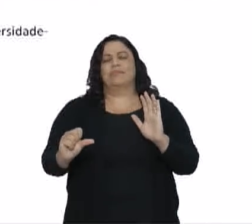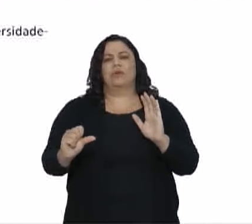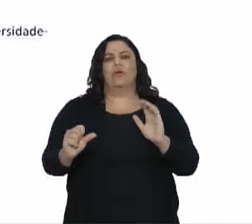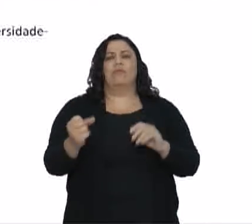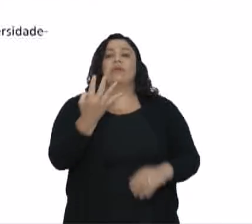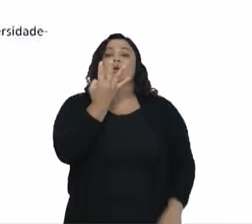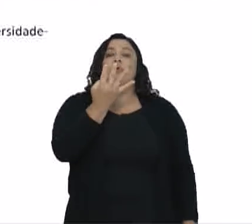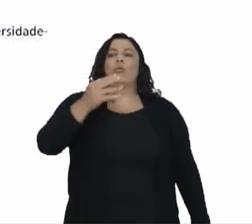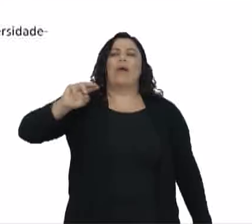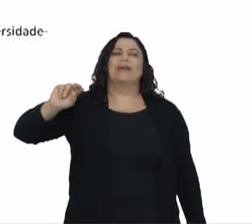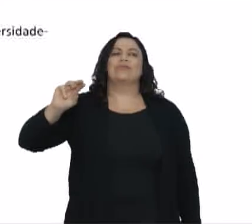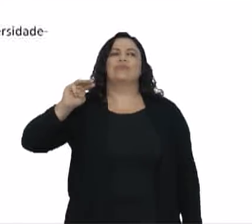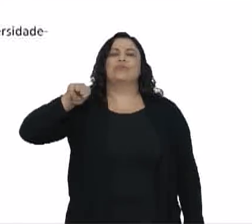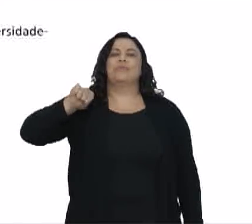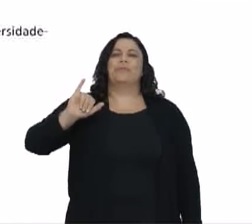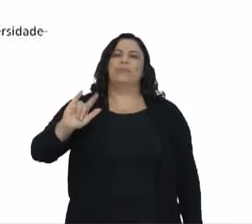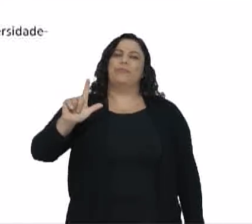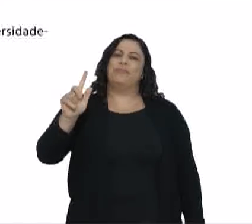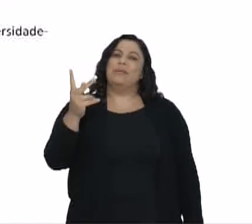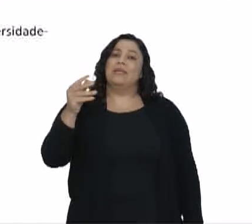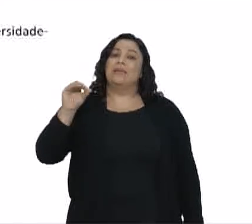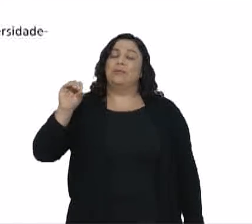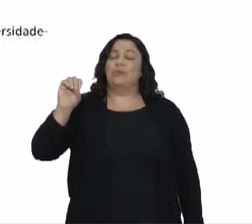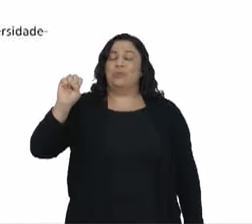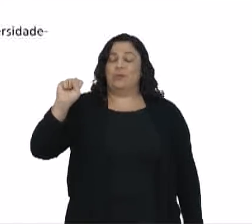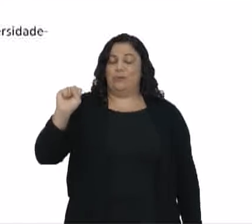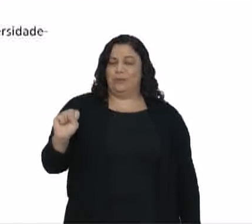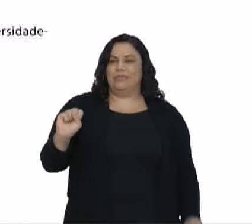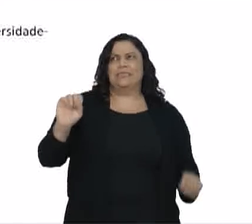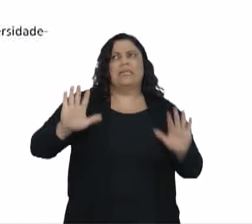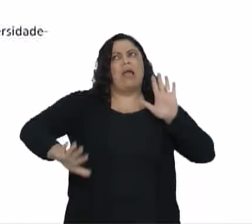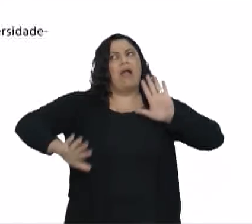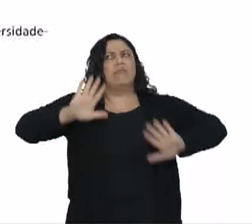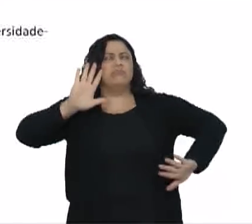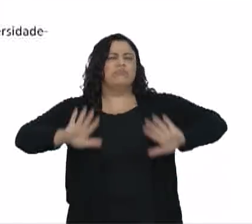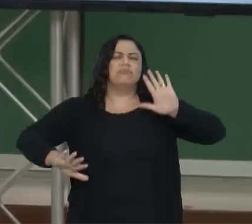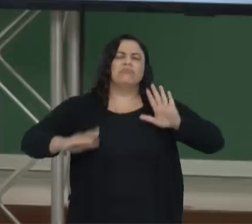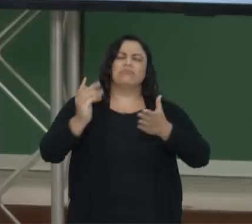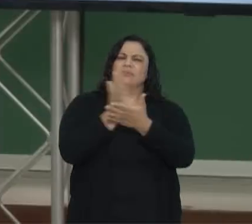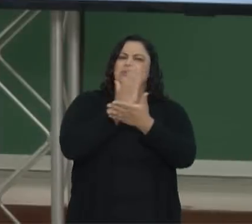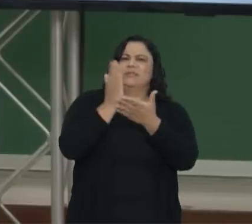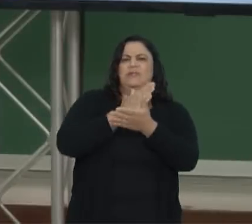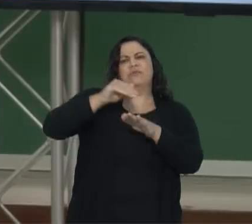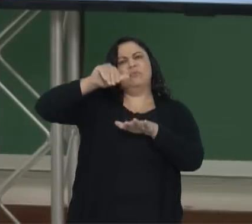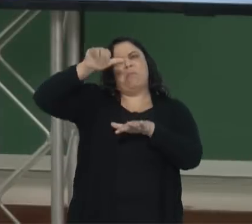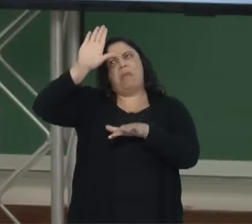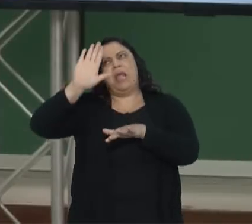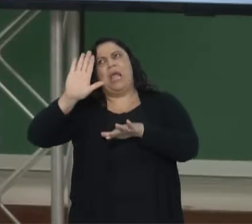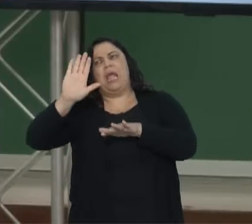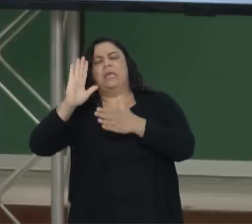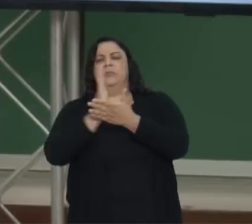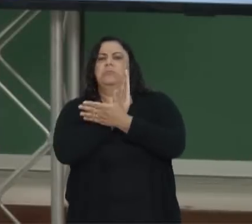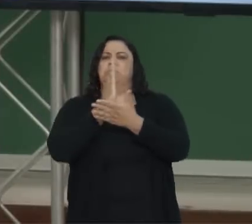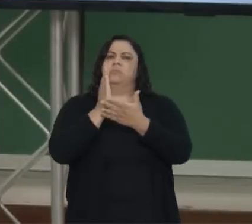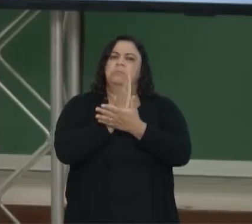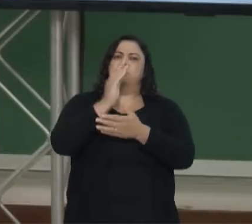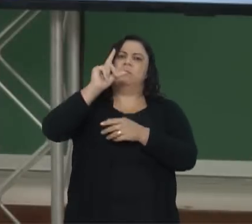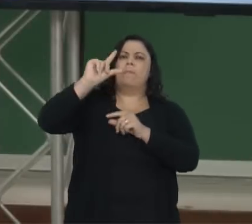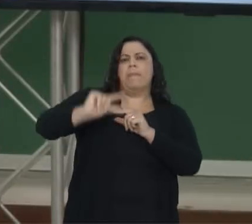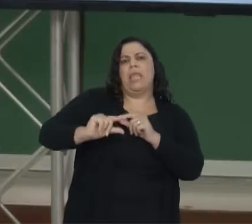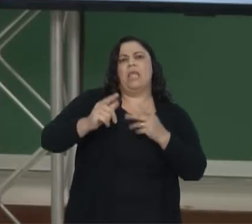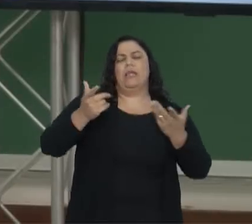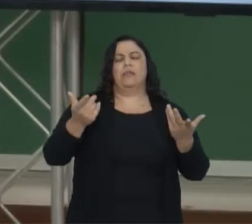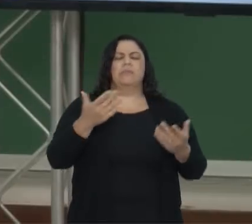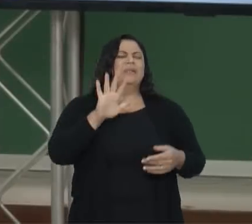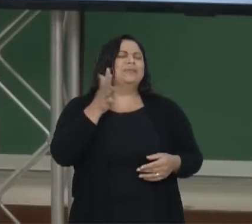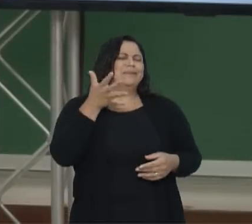de pessoas, né? Alguns livros, alguns estudos dizem mais, alguns um pouco menos, mas em torno de 4 milhões